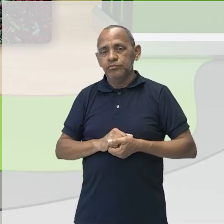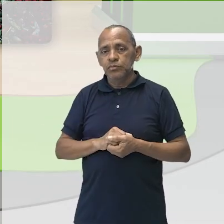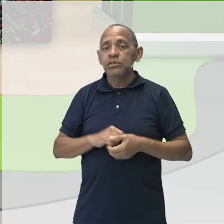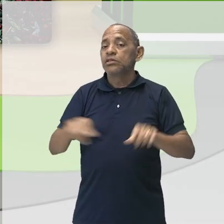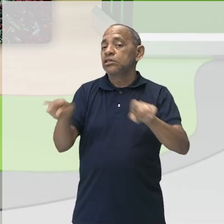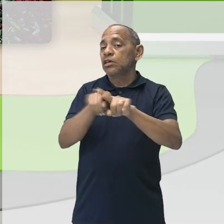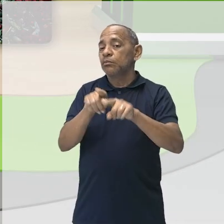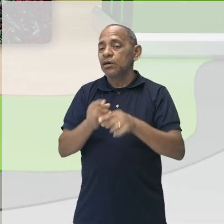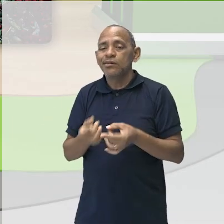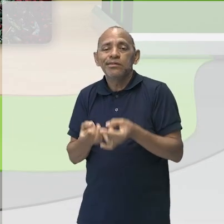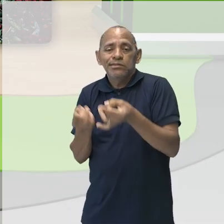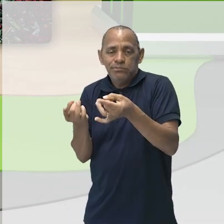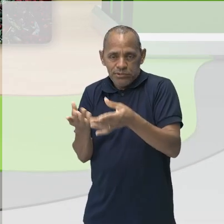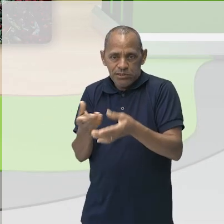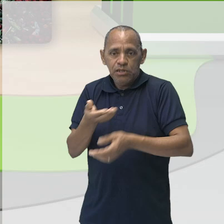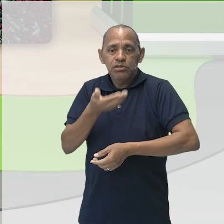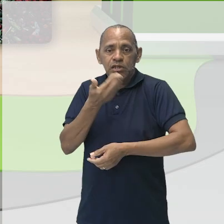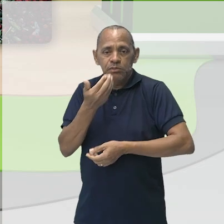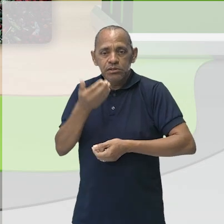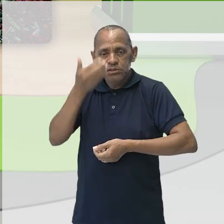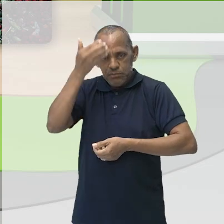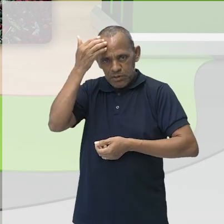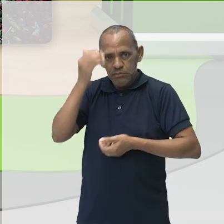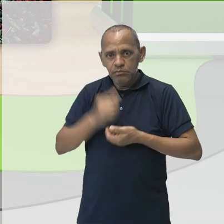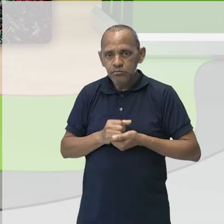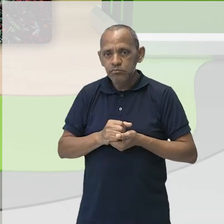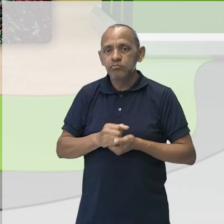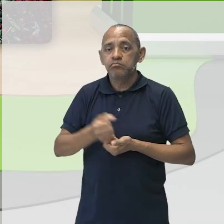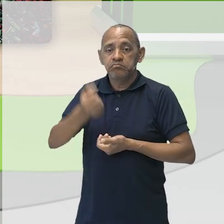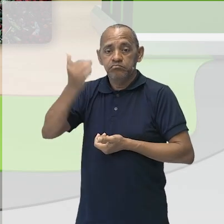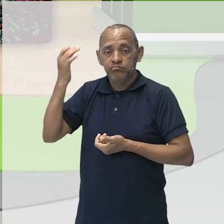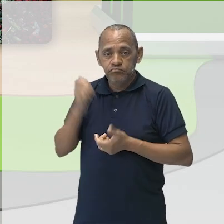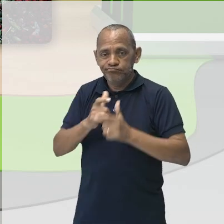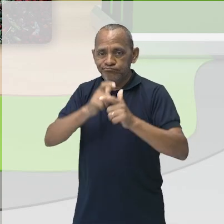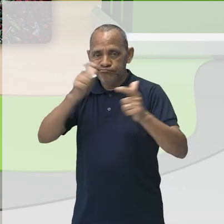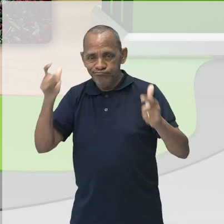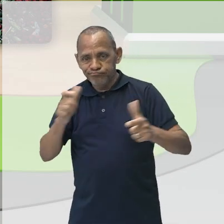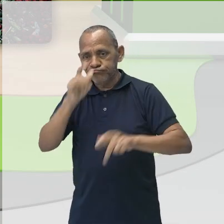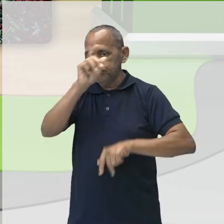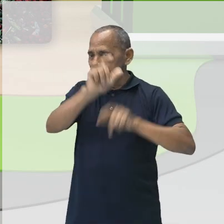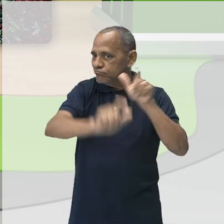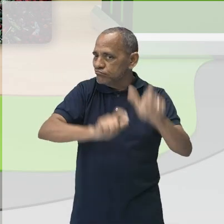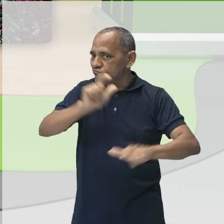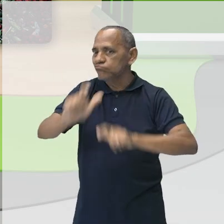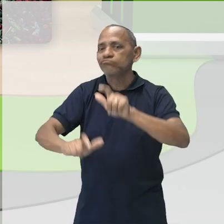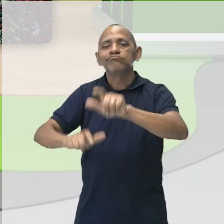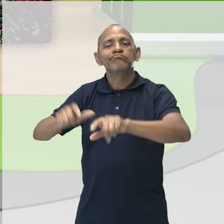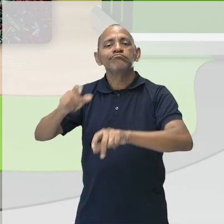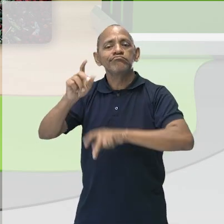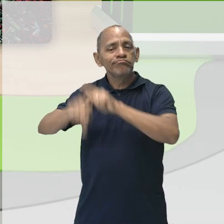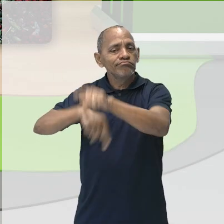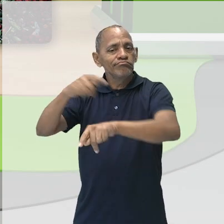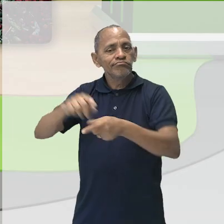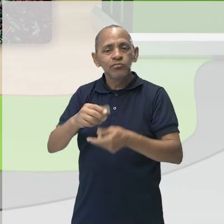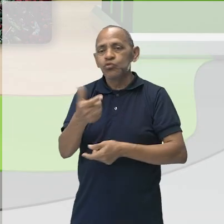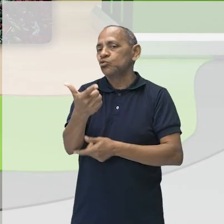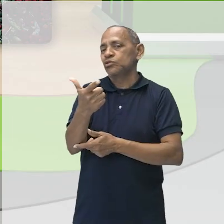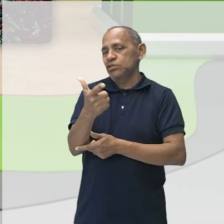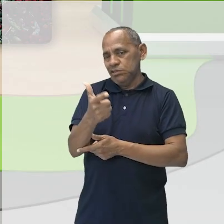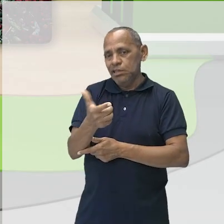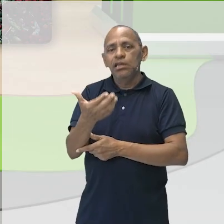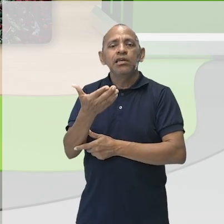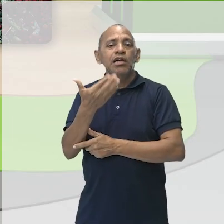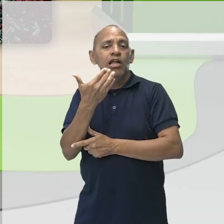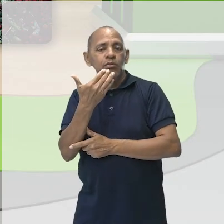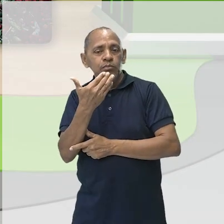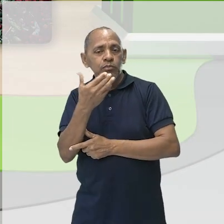nós já temos, bem como do desperdício dos alimentos. Sabemos que uma grande quantidade da população, por vezes, não tem, né,